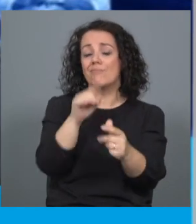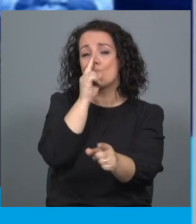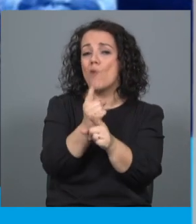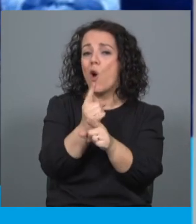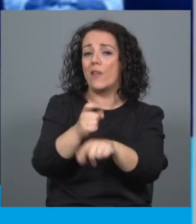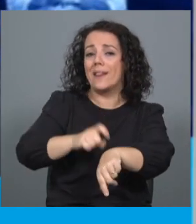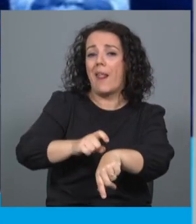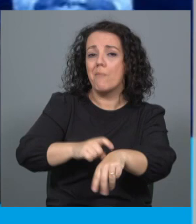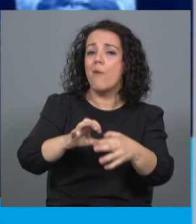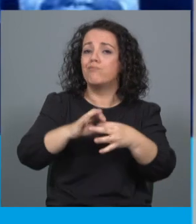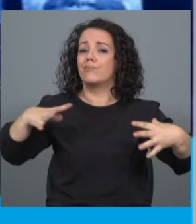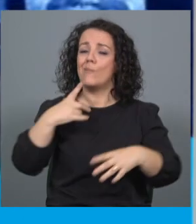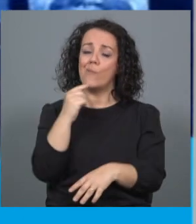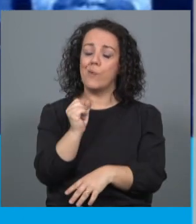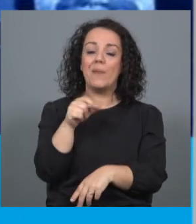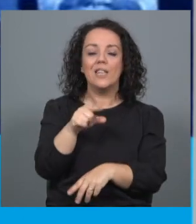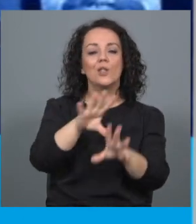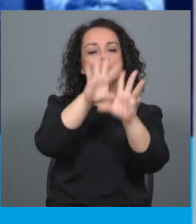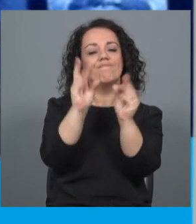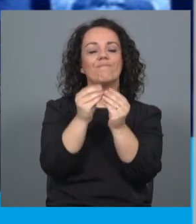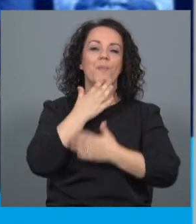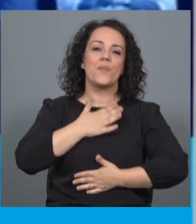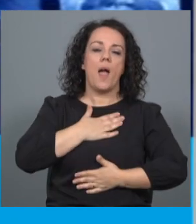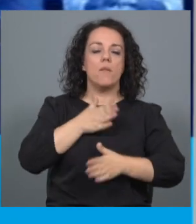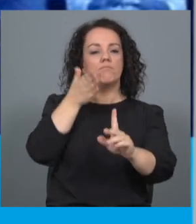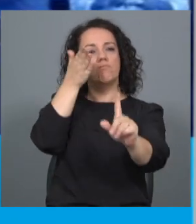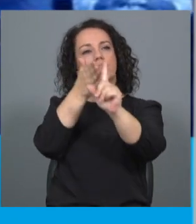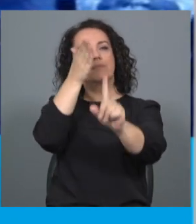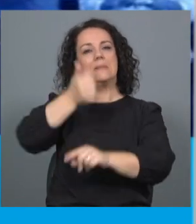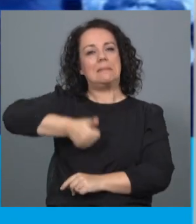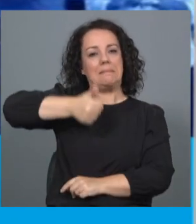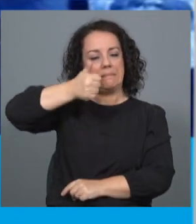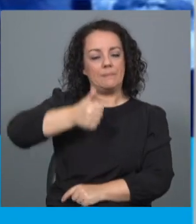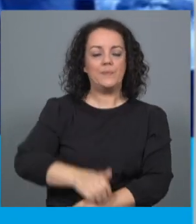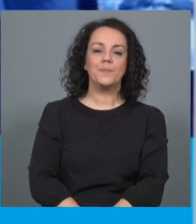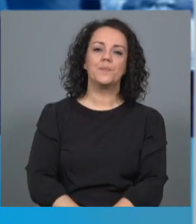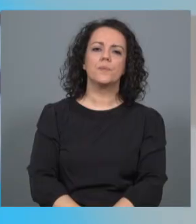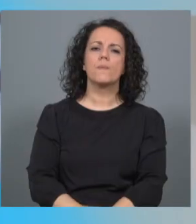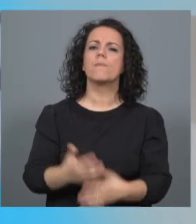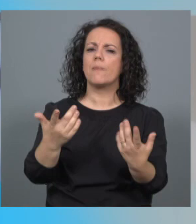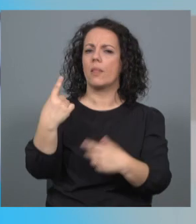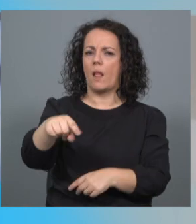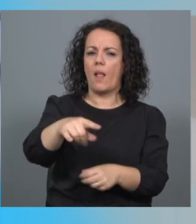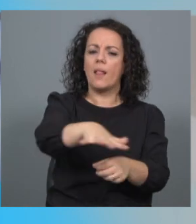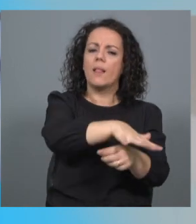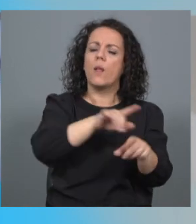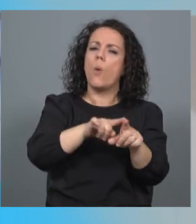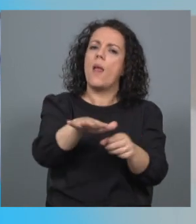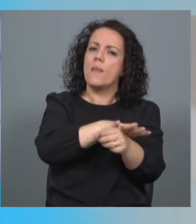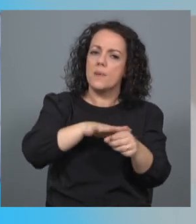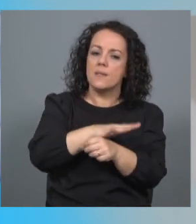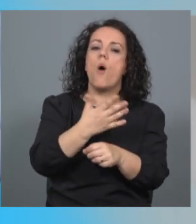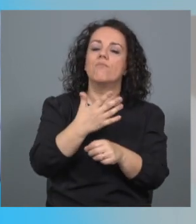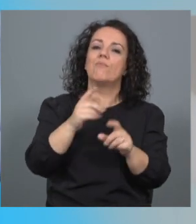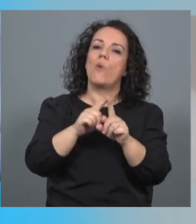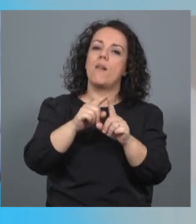estes são elementos que nos ajudam, efetivamente, a centrarmos naquilo que é essencial. Além da dimensão do cuidar da casa